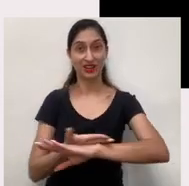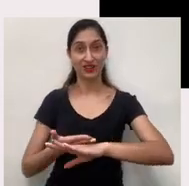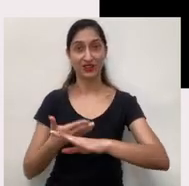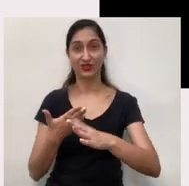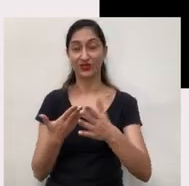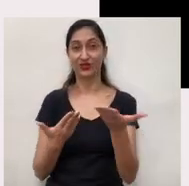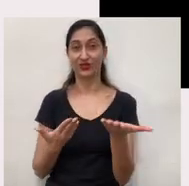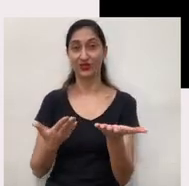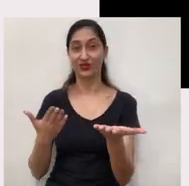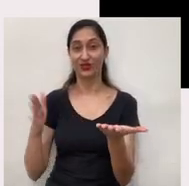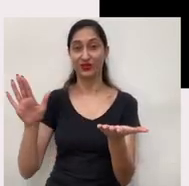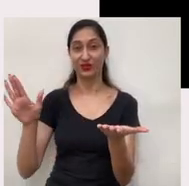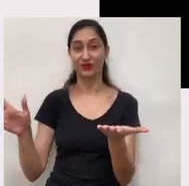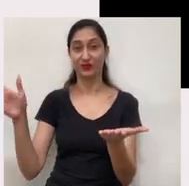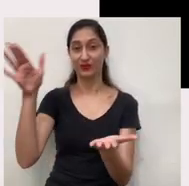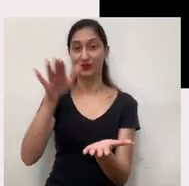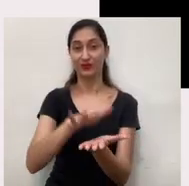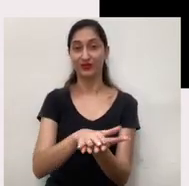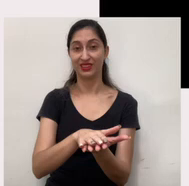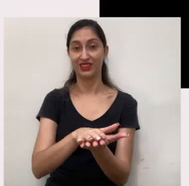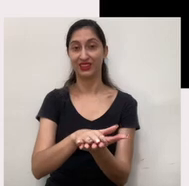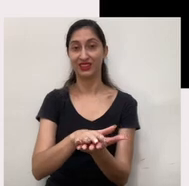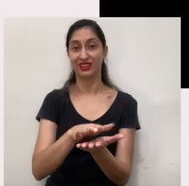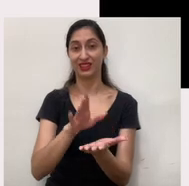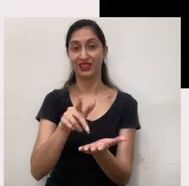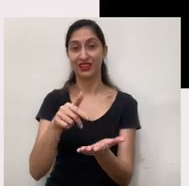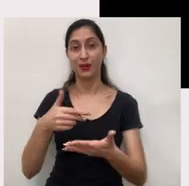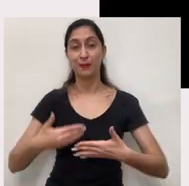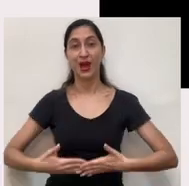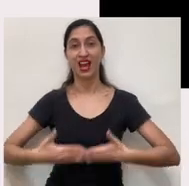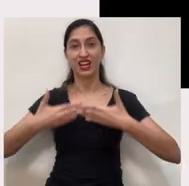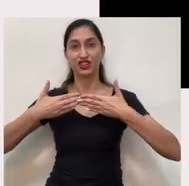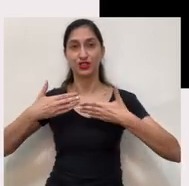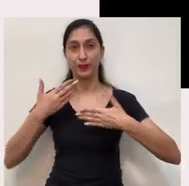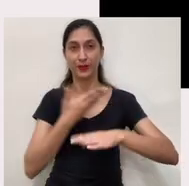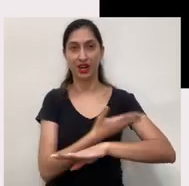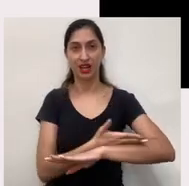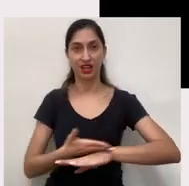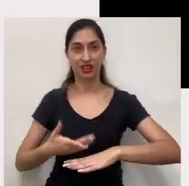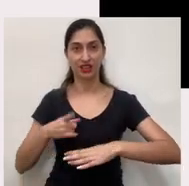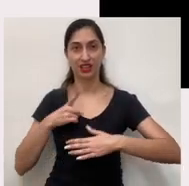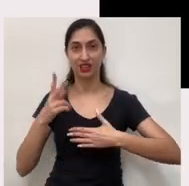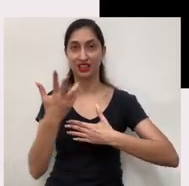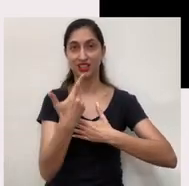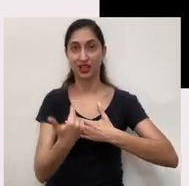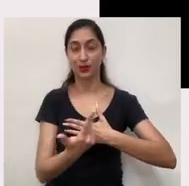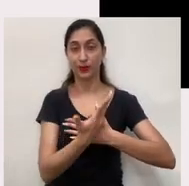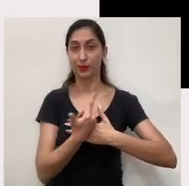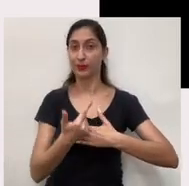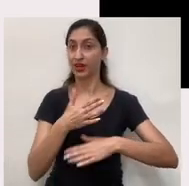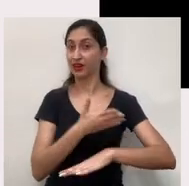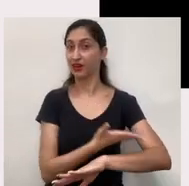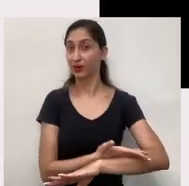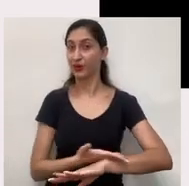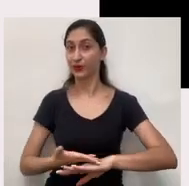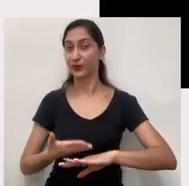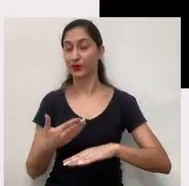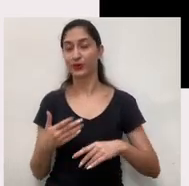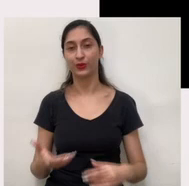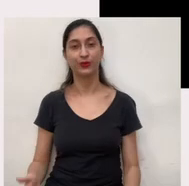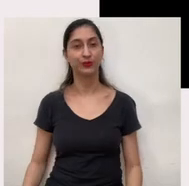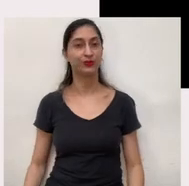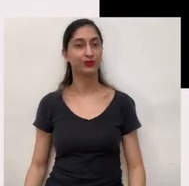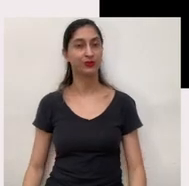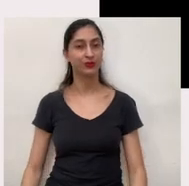que tá preto na projeção, mas é um branco sobre a parede branca, assim. Então, eu acho que ela também diz, assim,